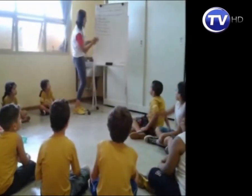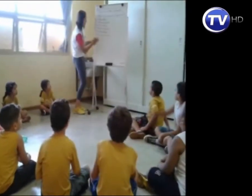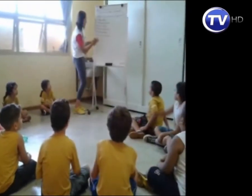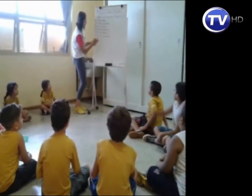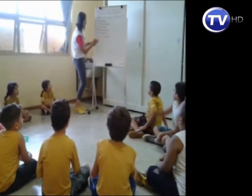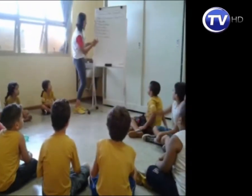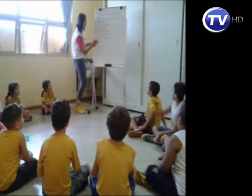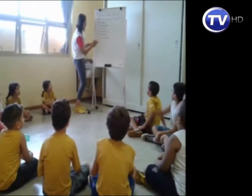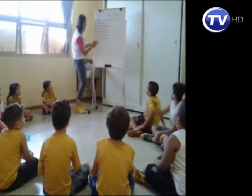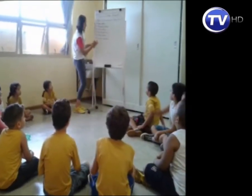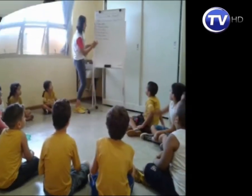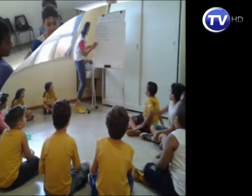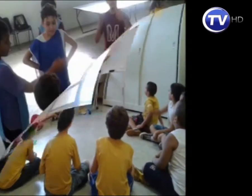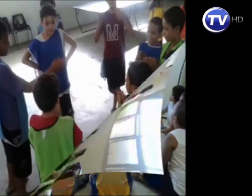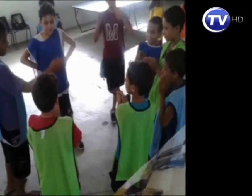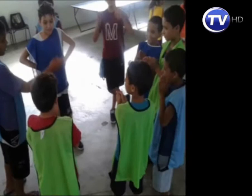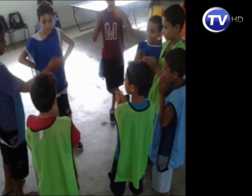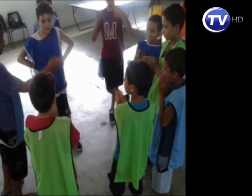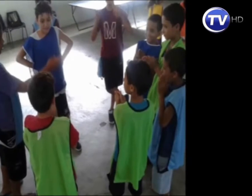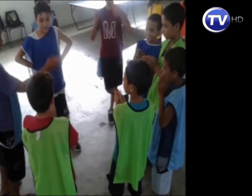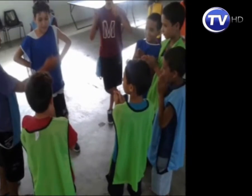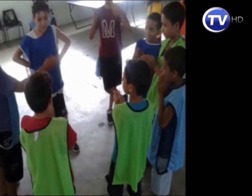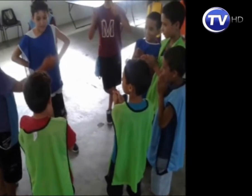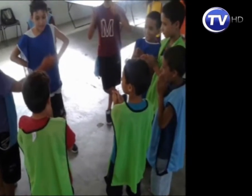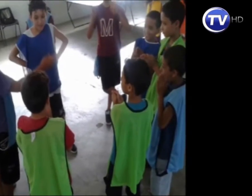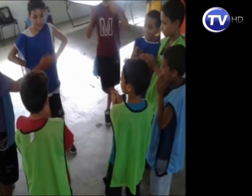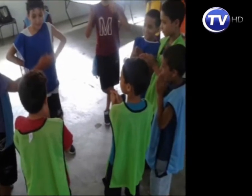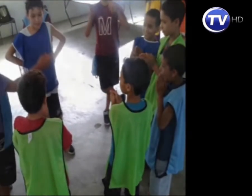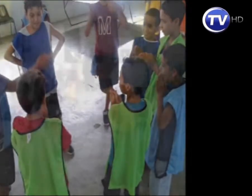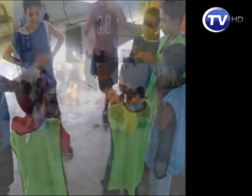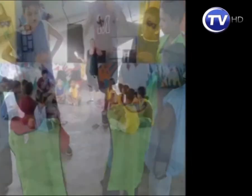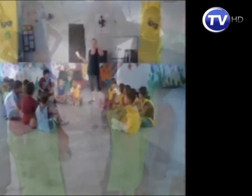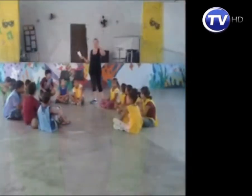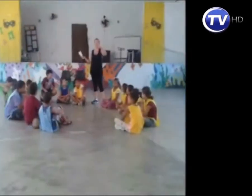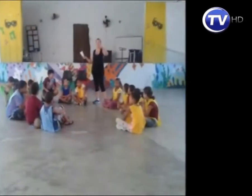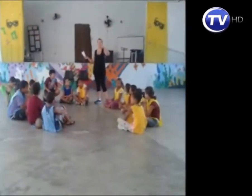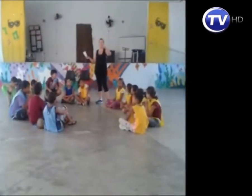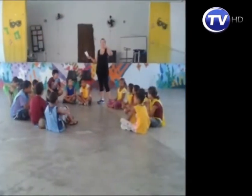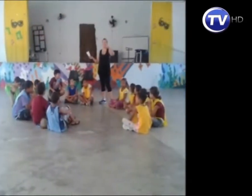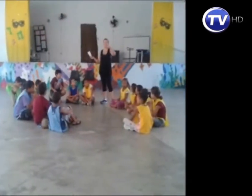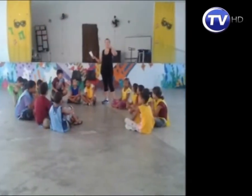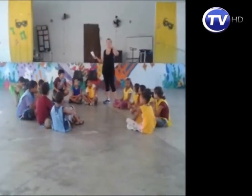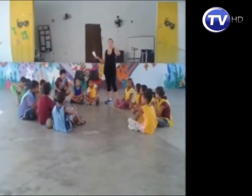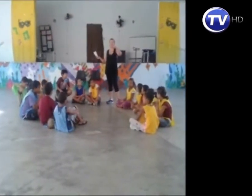o conhecimento cultural e contribuindo para a formação e transformação de valores.